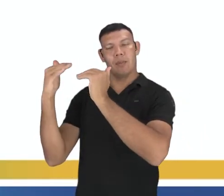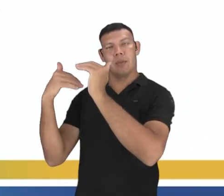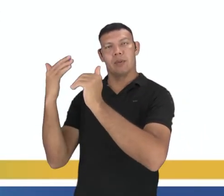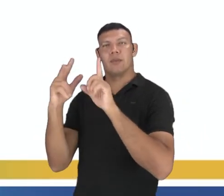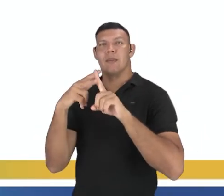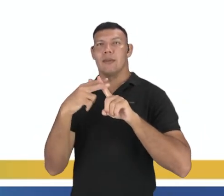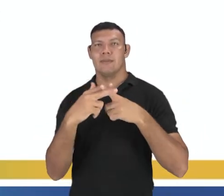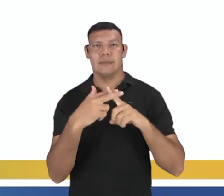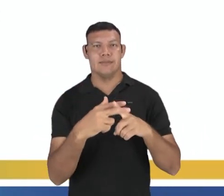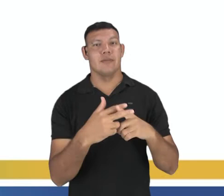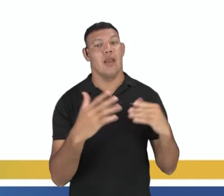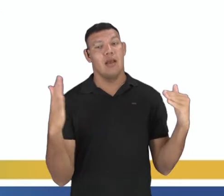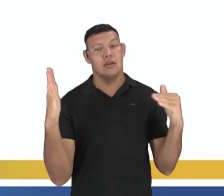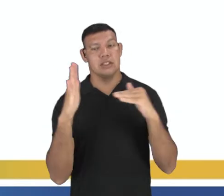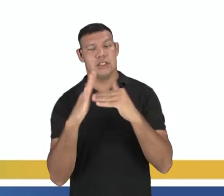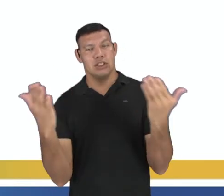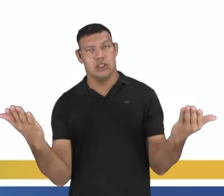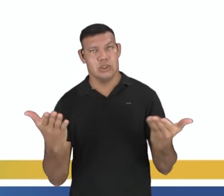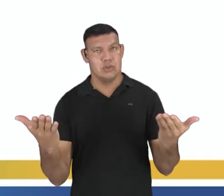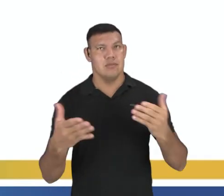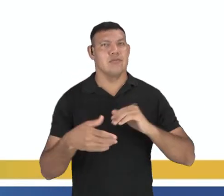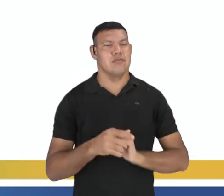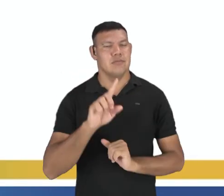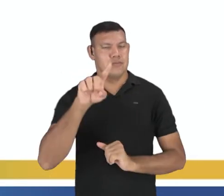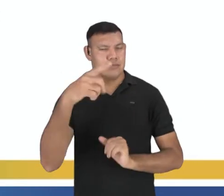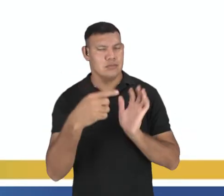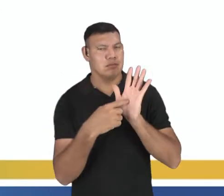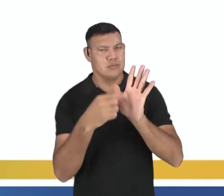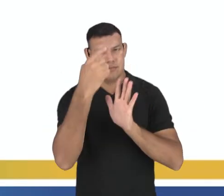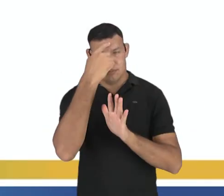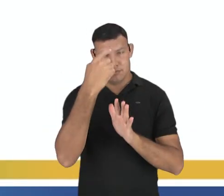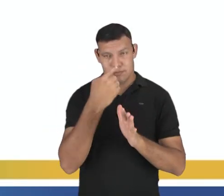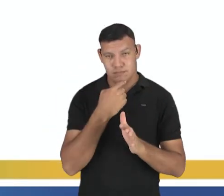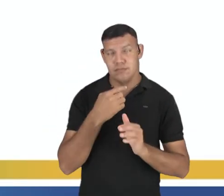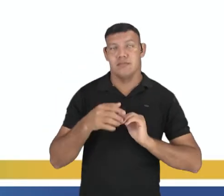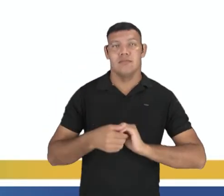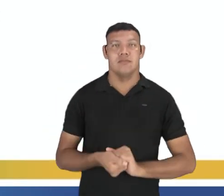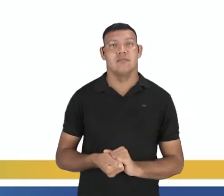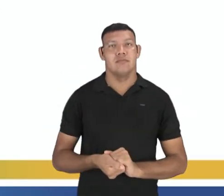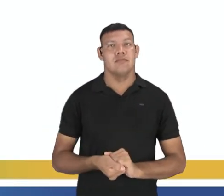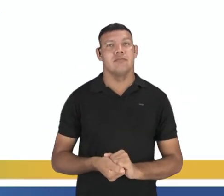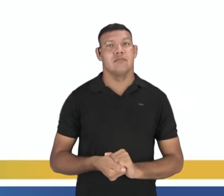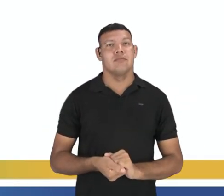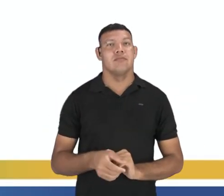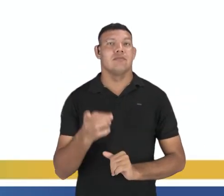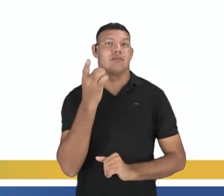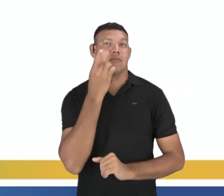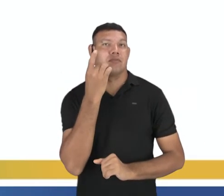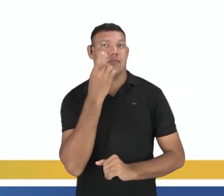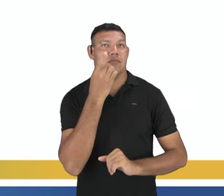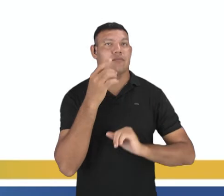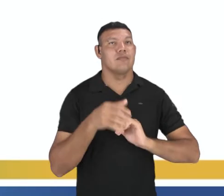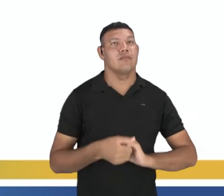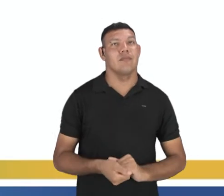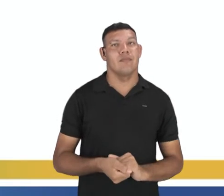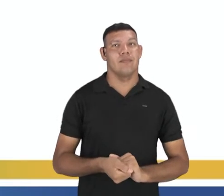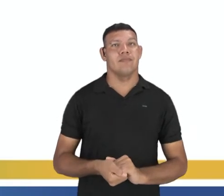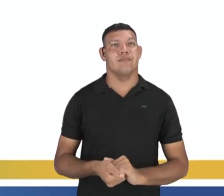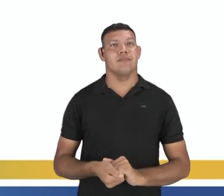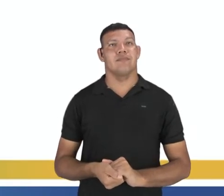aparelhos né até chegar aos dias atuais Logo logo eu vou mostrar uma outra imagem para vocês com as datas sobre isso